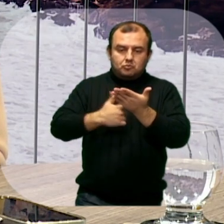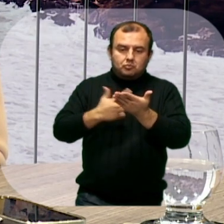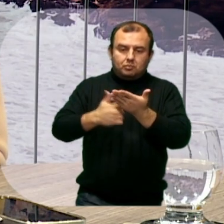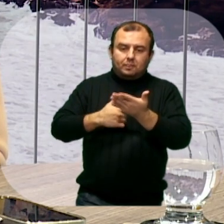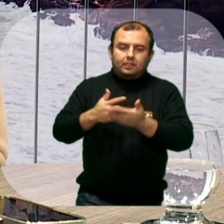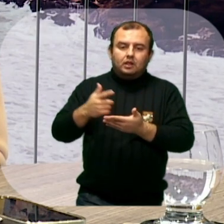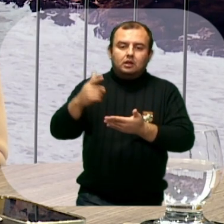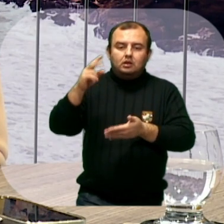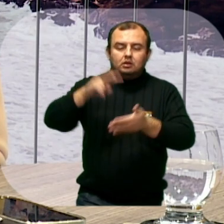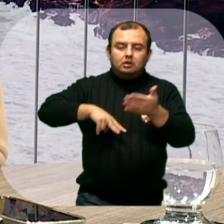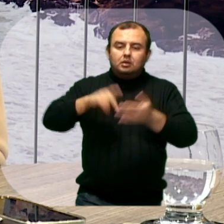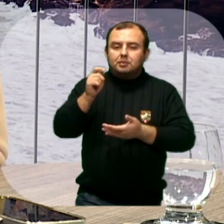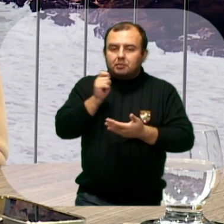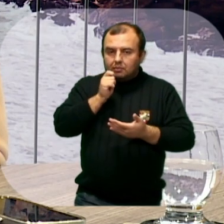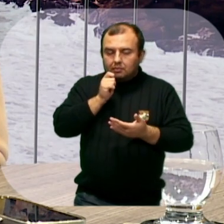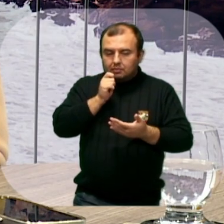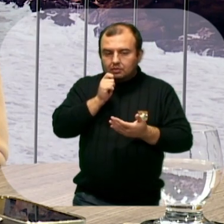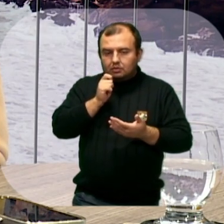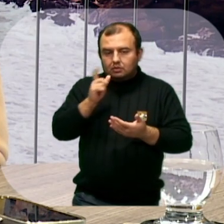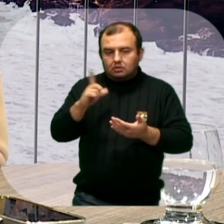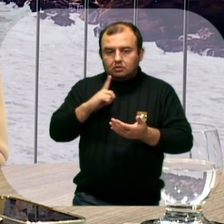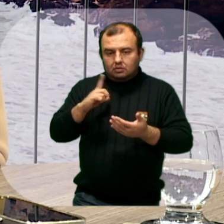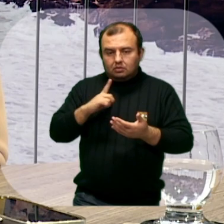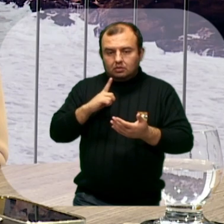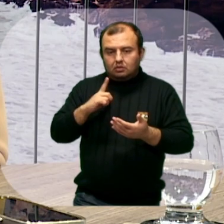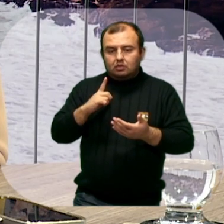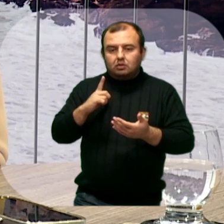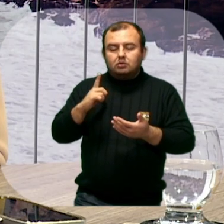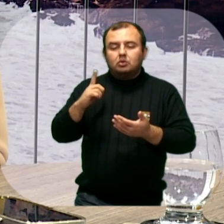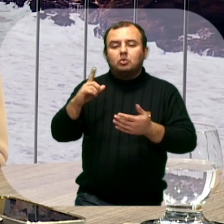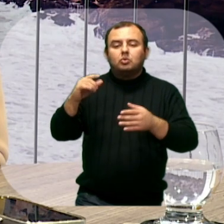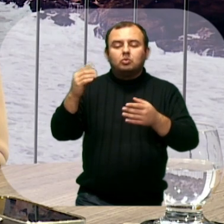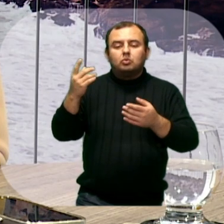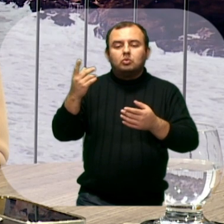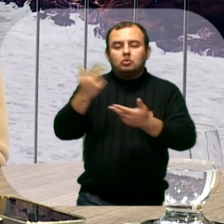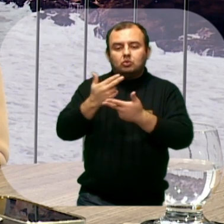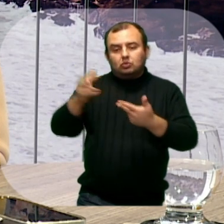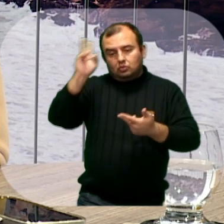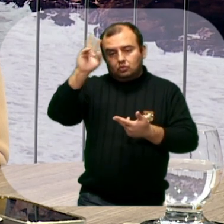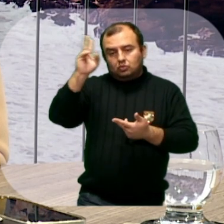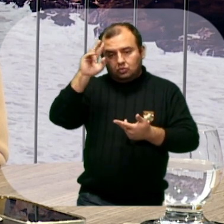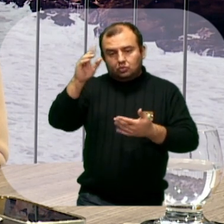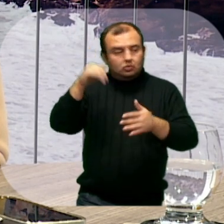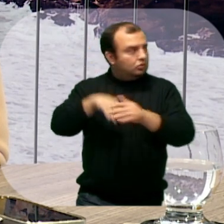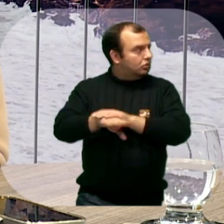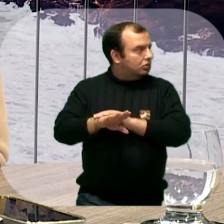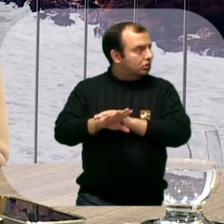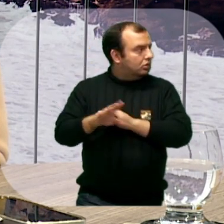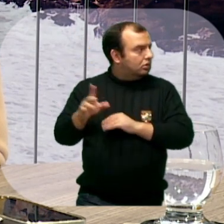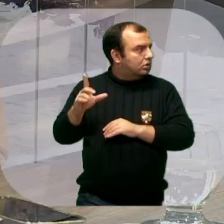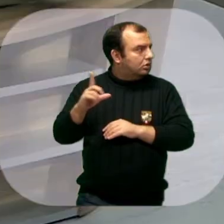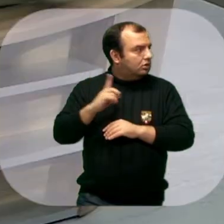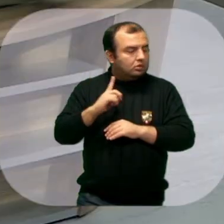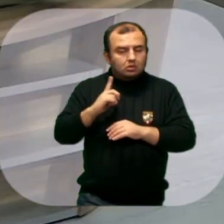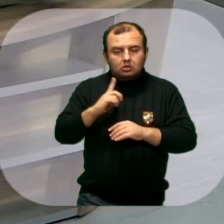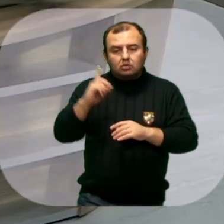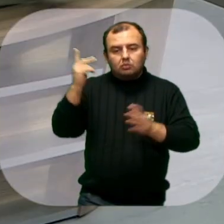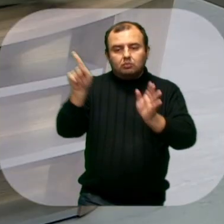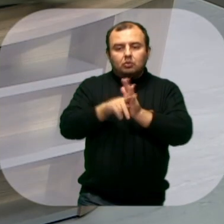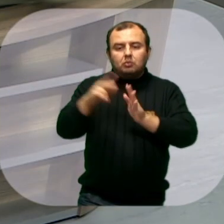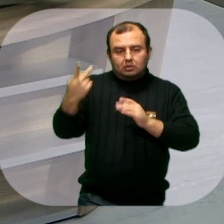biblioteca e gravar enquanto leem. Porque nós queremos ter um banco de histórias. Que legal. De pessoas que são daqui. Que ideia